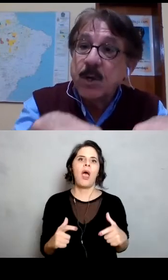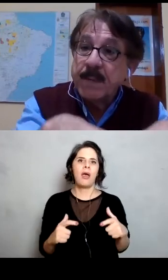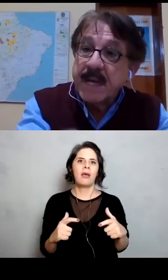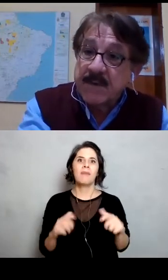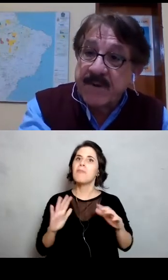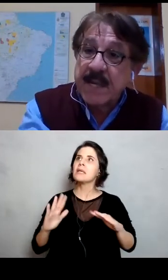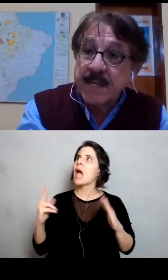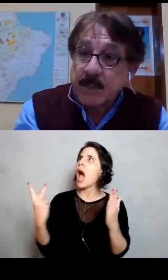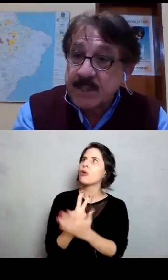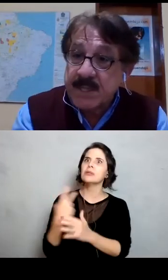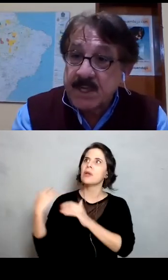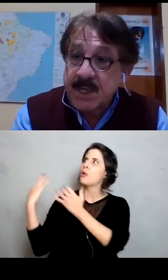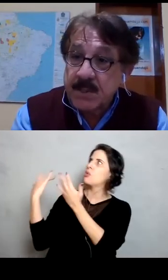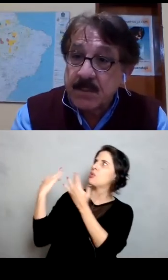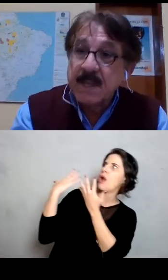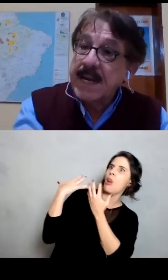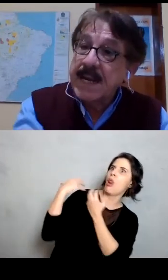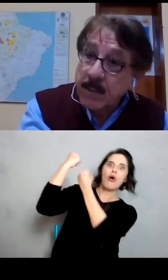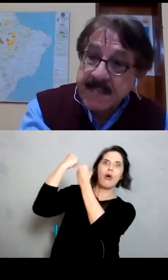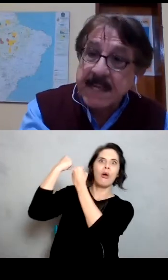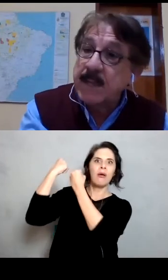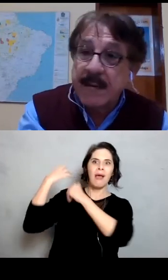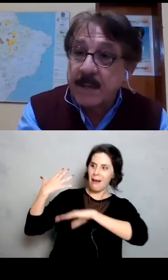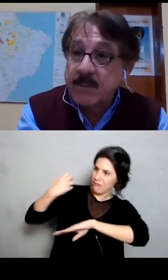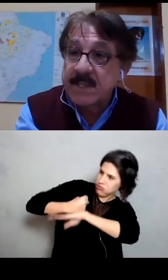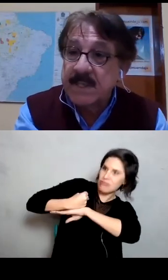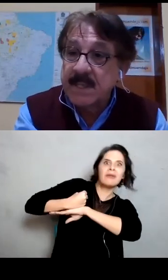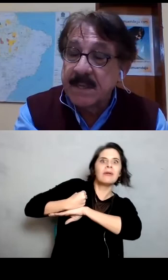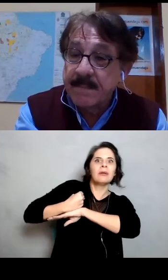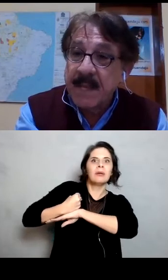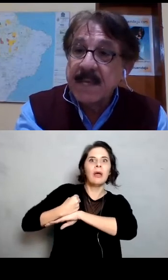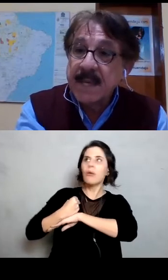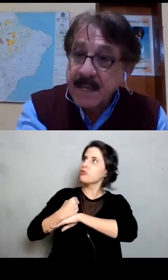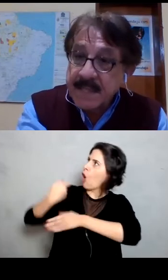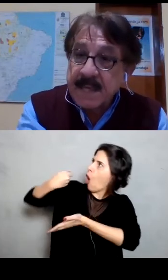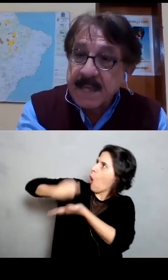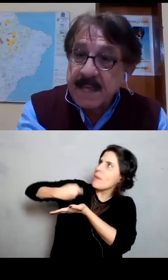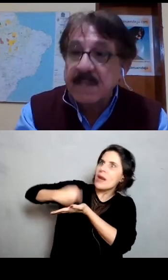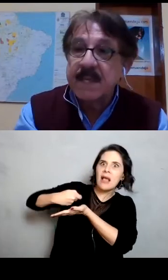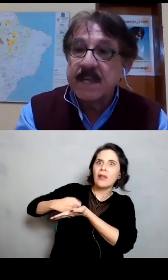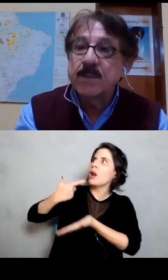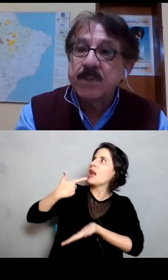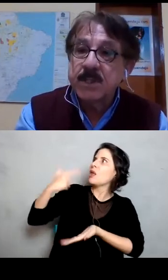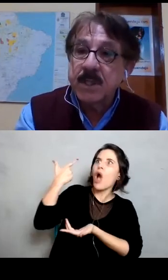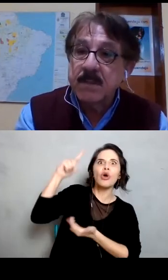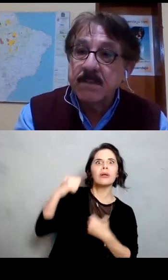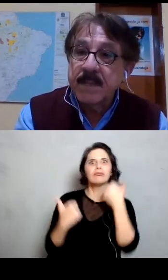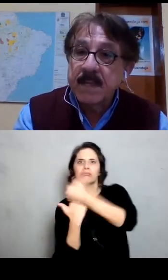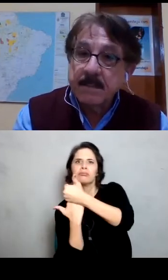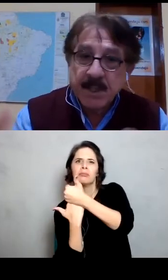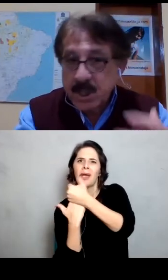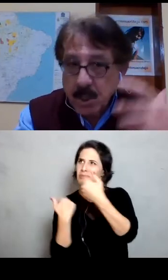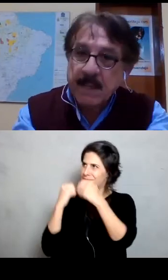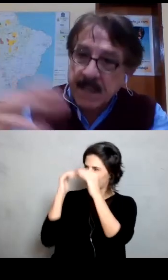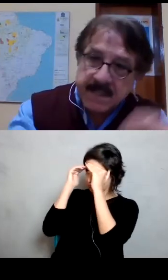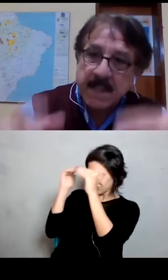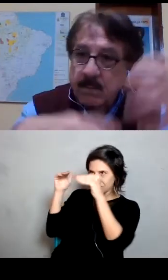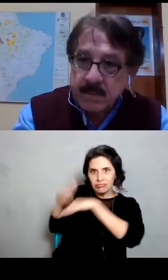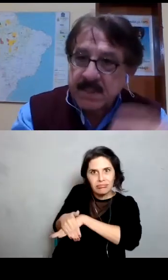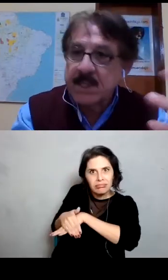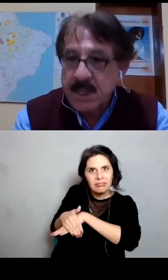Se vocês lembrarem do Frantz Fanon, se alguém leu alguma vez, desculpe, não é o Frantz Fanon que eu queria